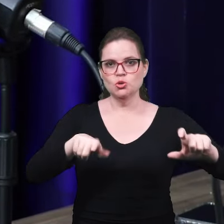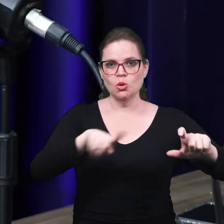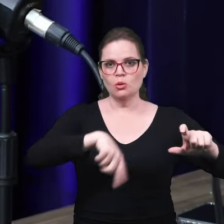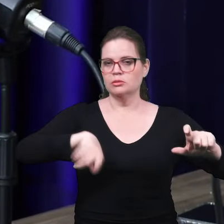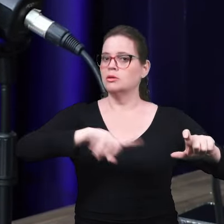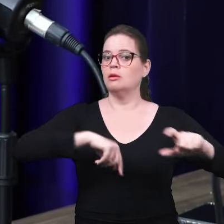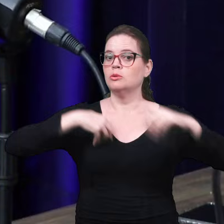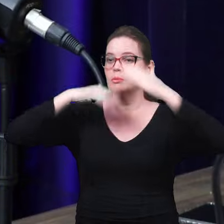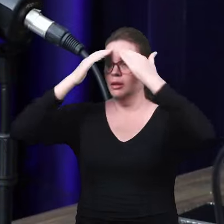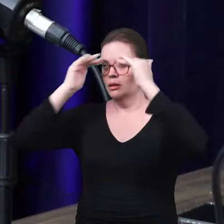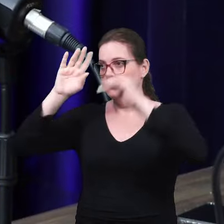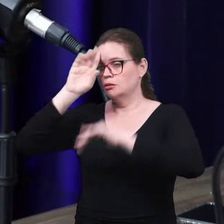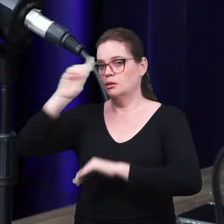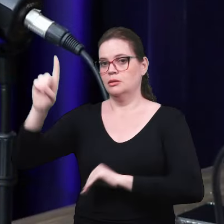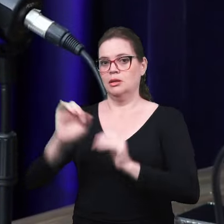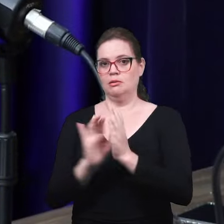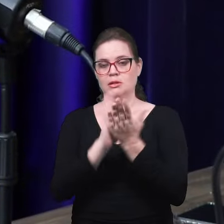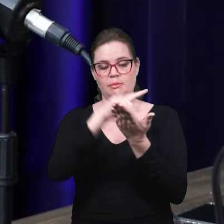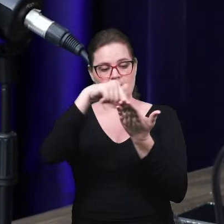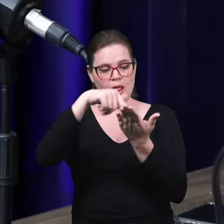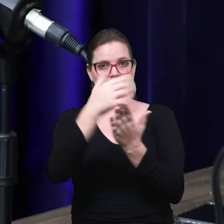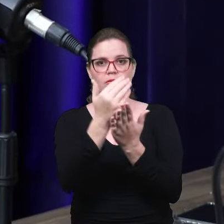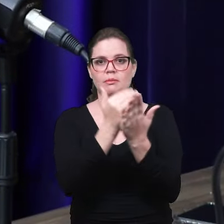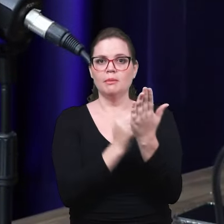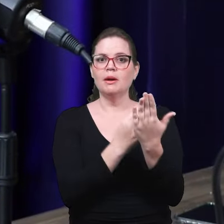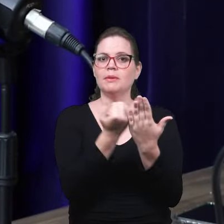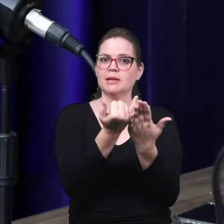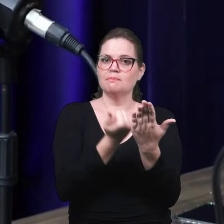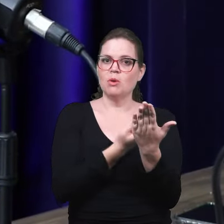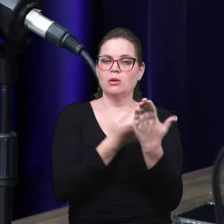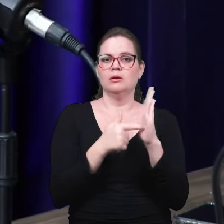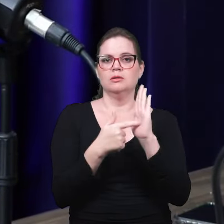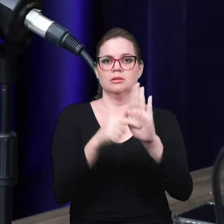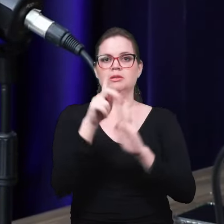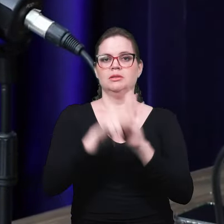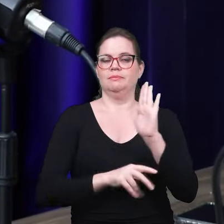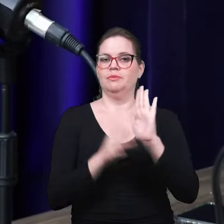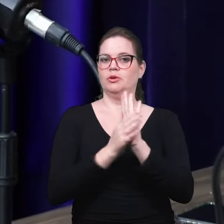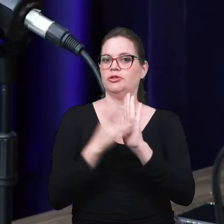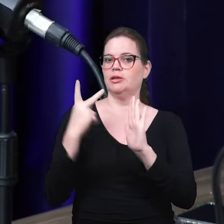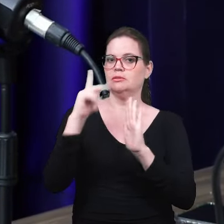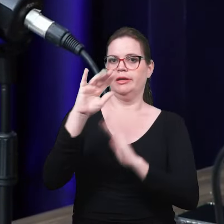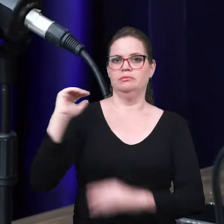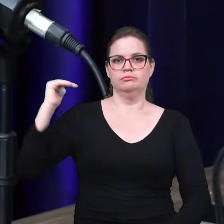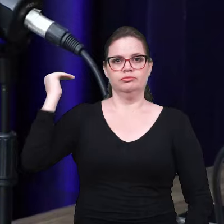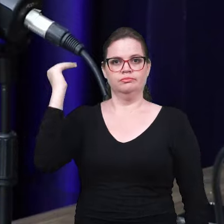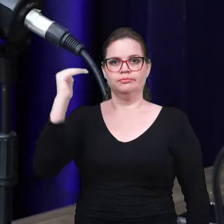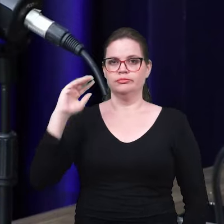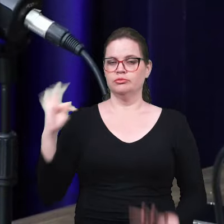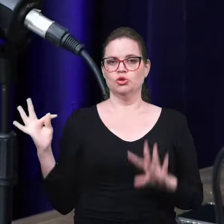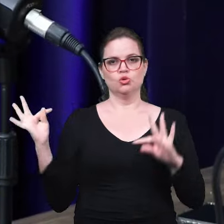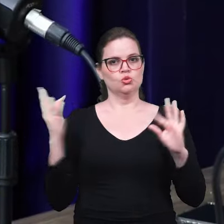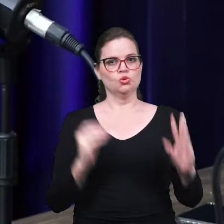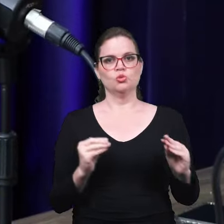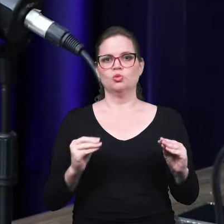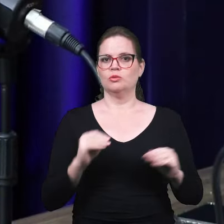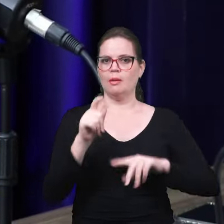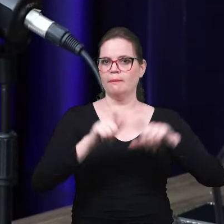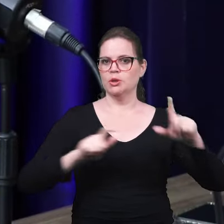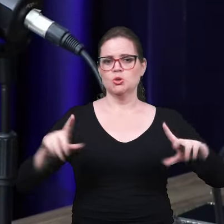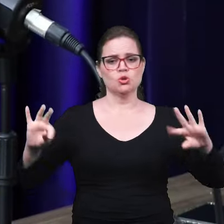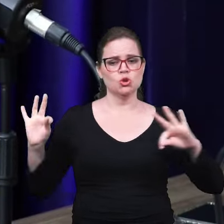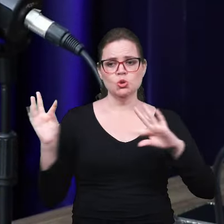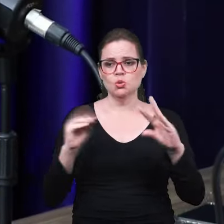vontade de homens, mas à palavra do Senhor. A esse projeto soberano que está acima de tudo, de